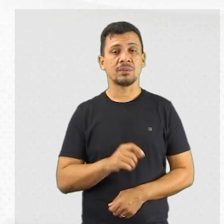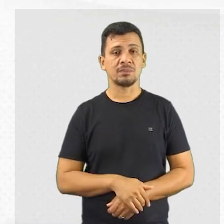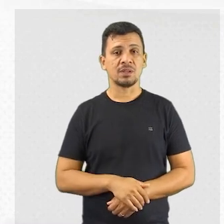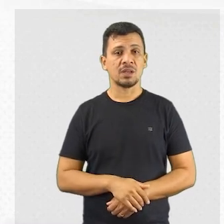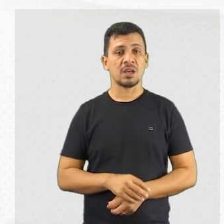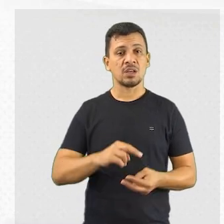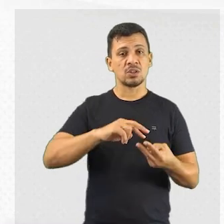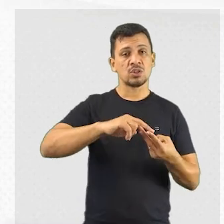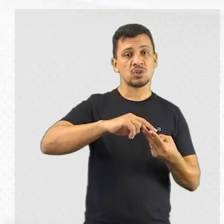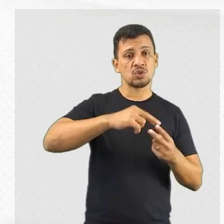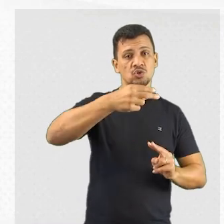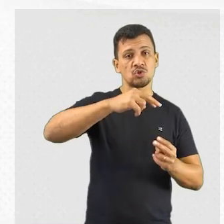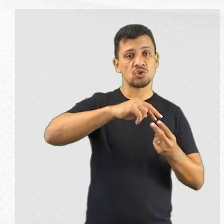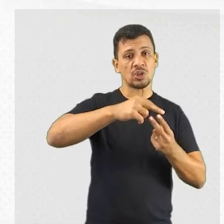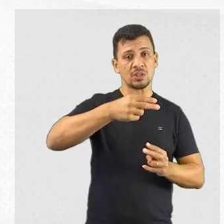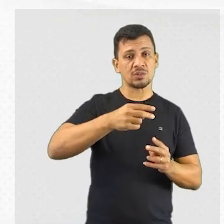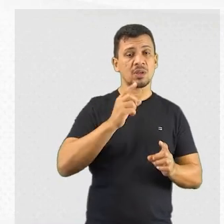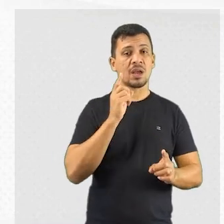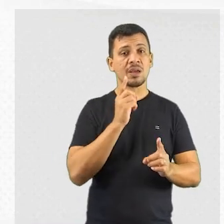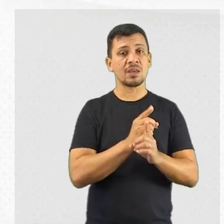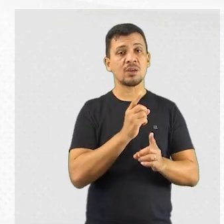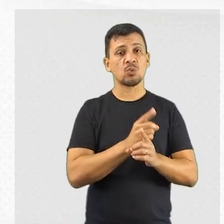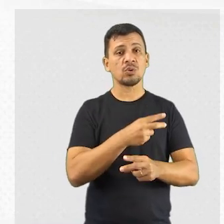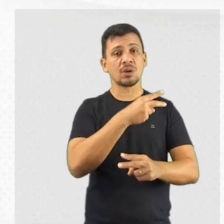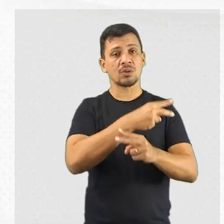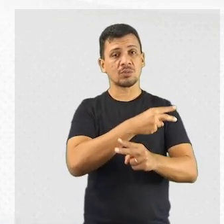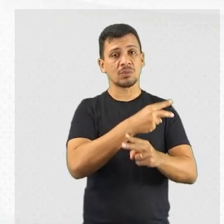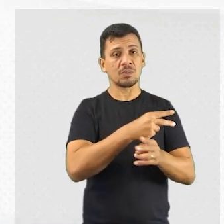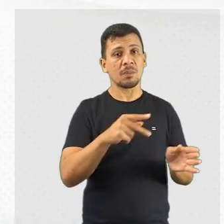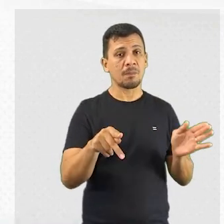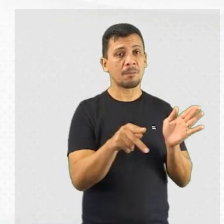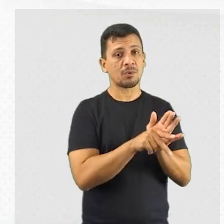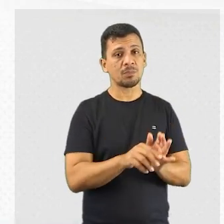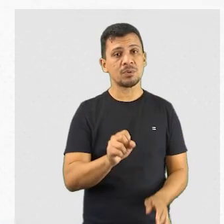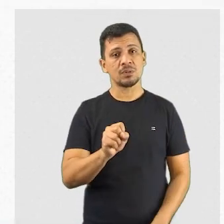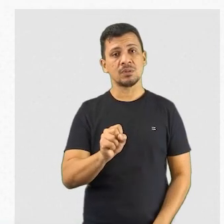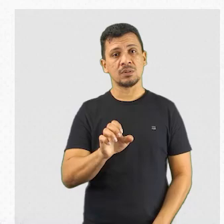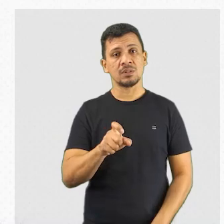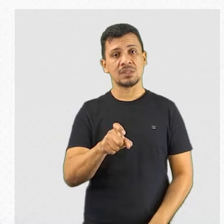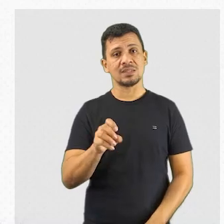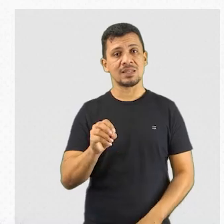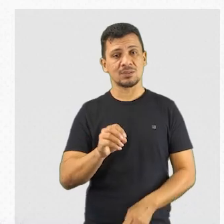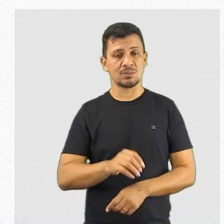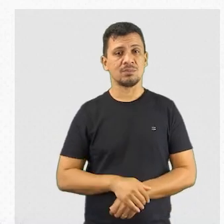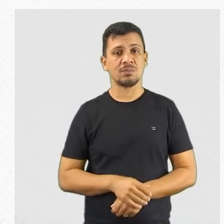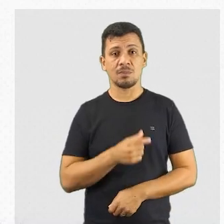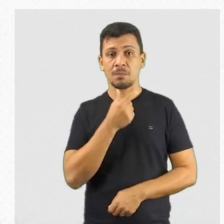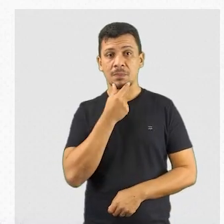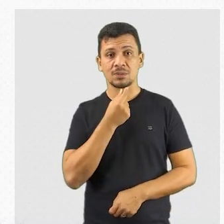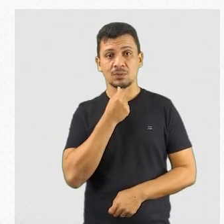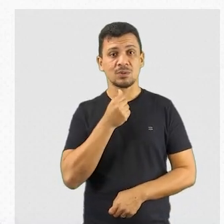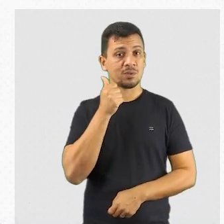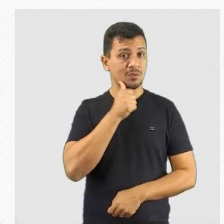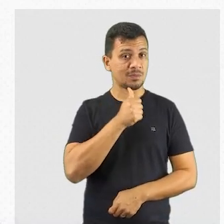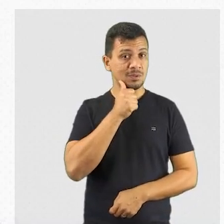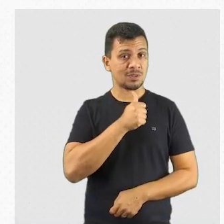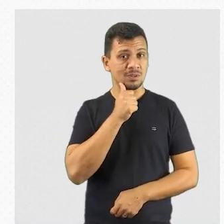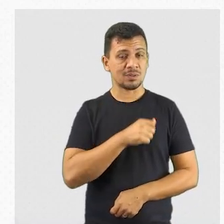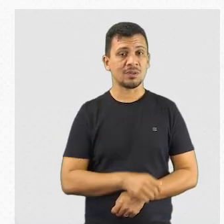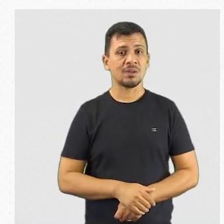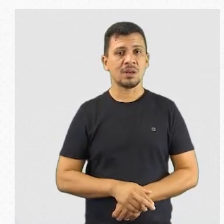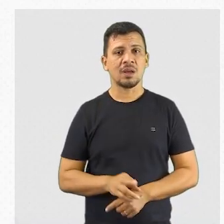transmissão de genes localizado aonde? Nos nossos cromossomos sexuais, né? Lembrando que os nossos cromossomos sexuais, eles são